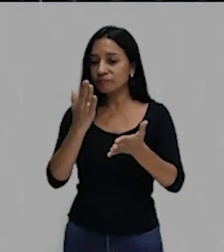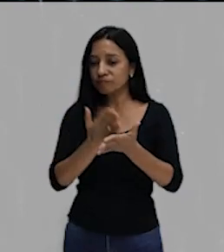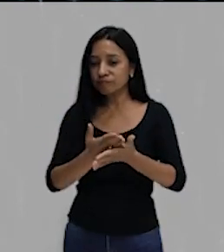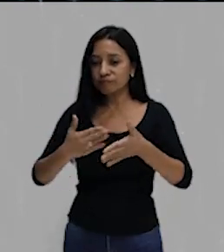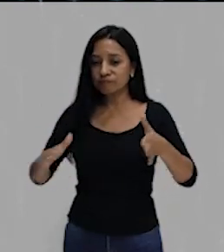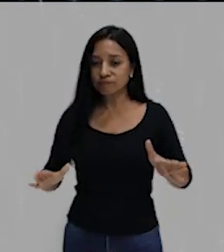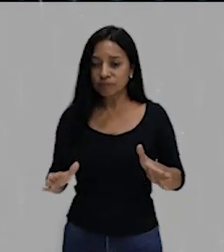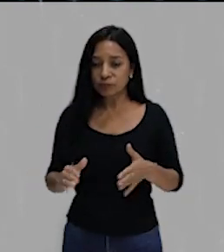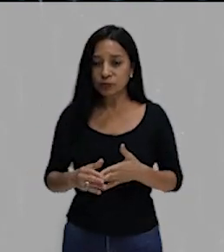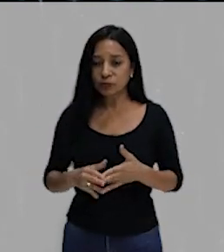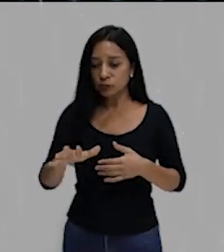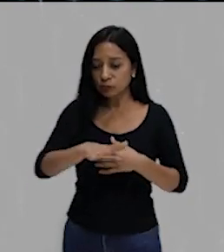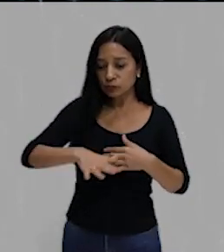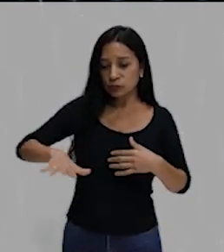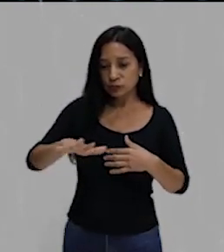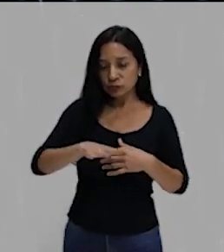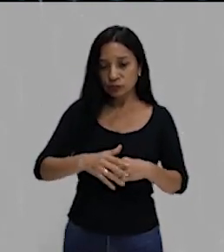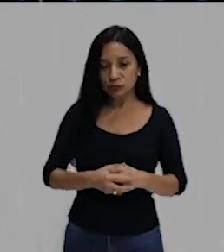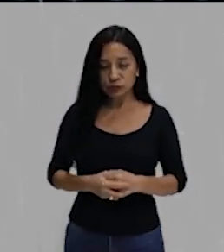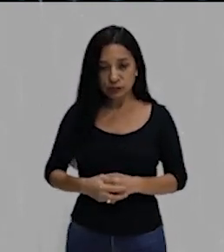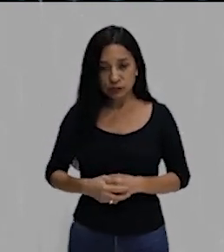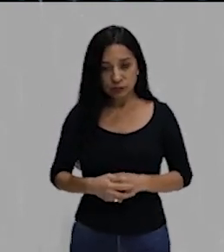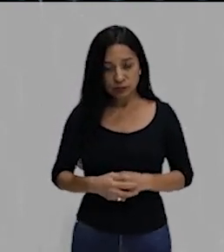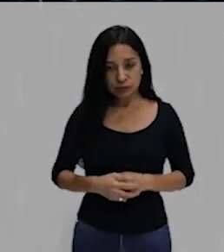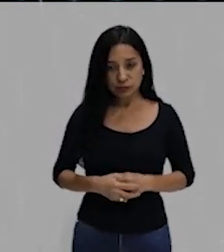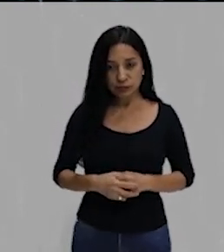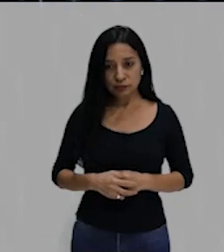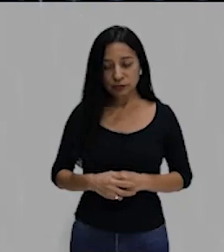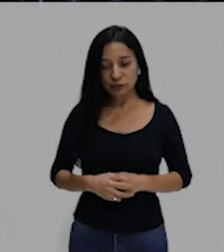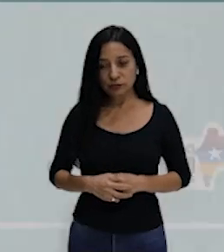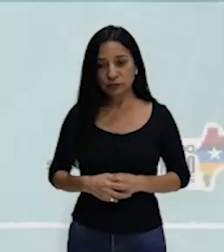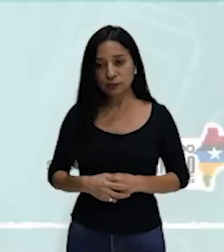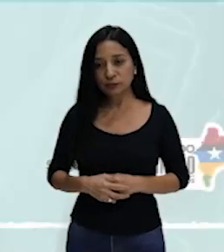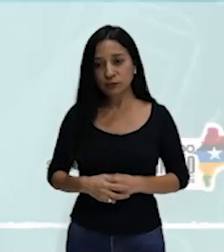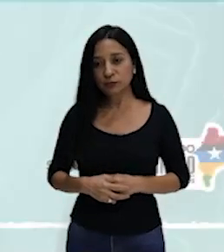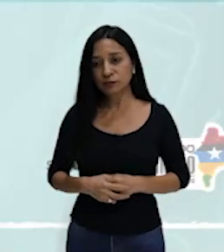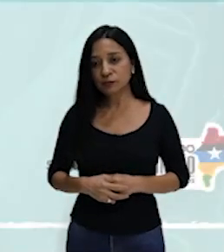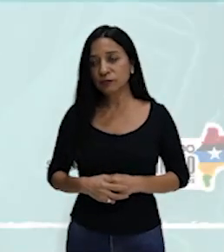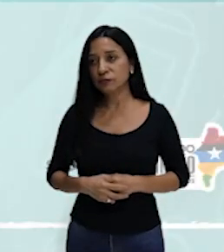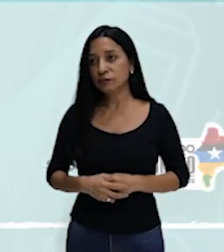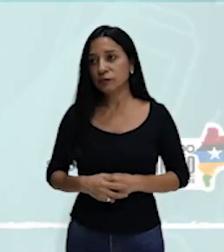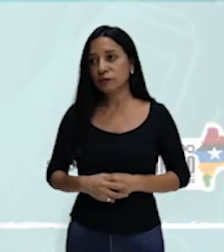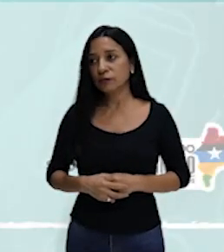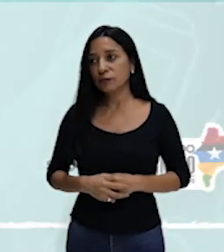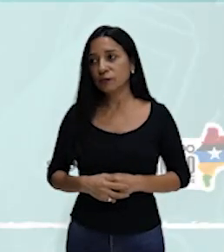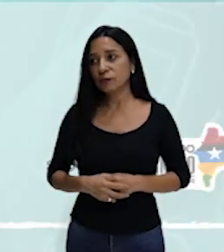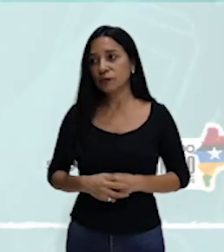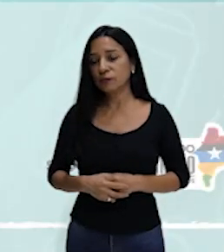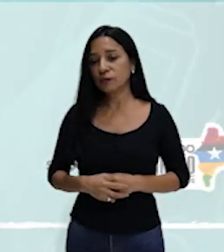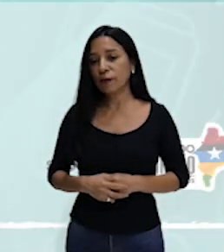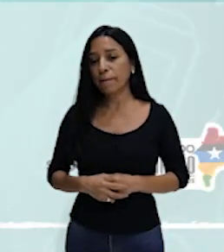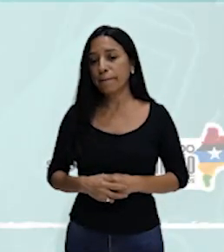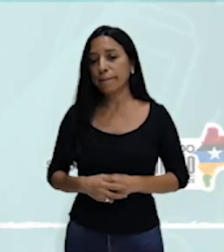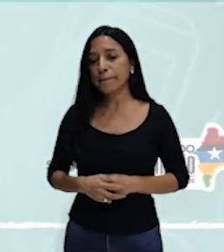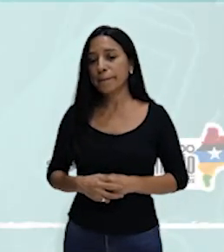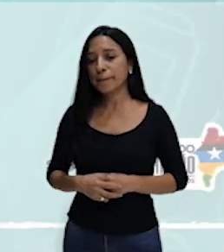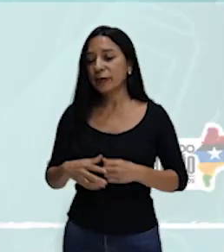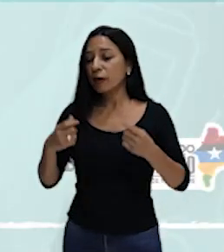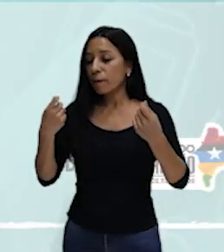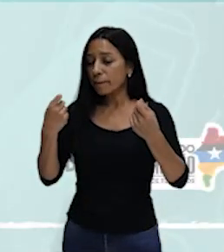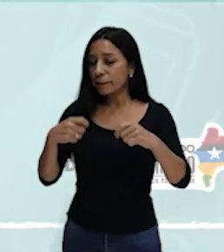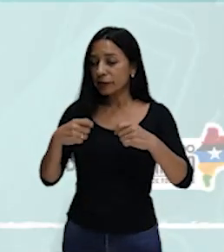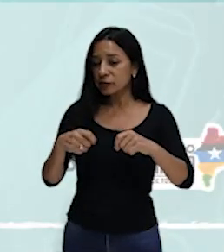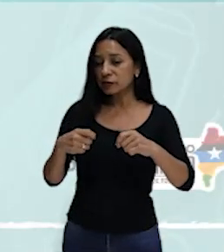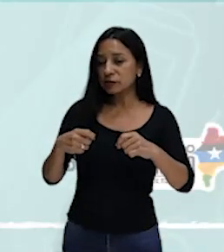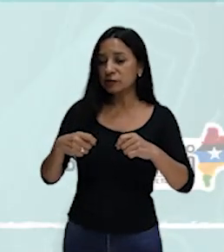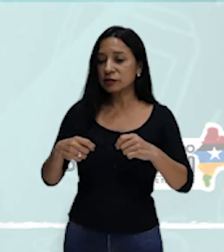ambientes, certo? Então, para que a gente tente diminuir todas essas consequências, a gente precisa ter o